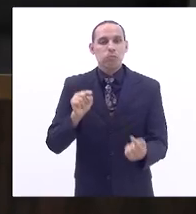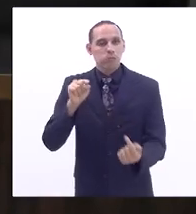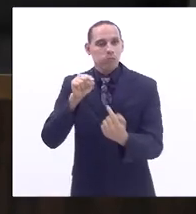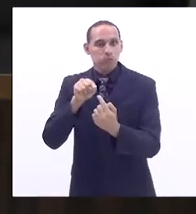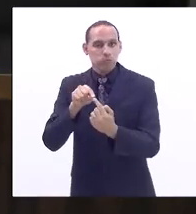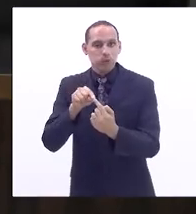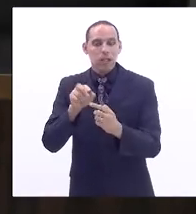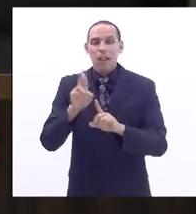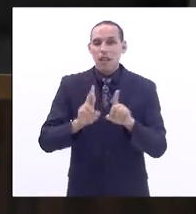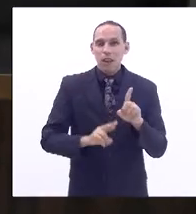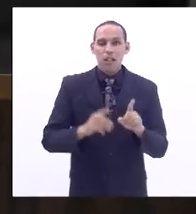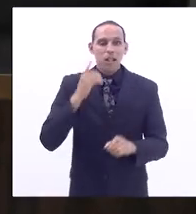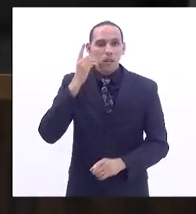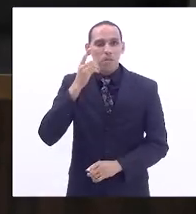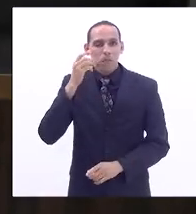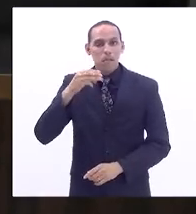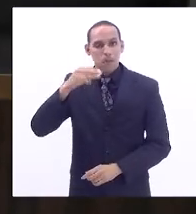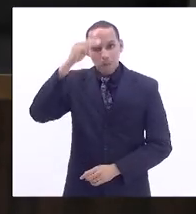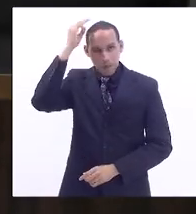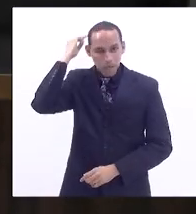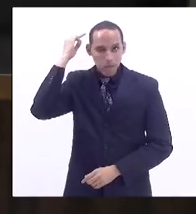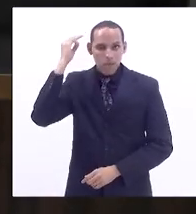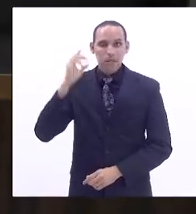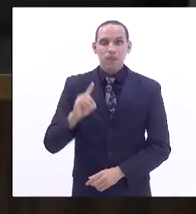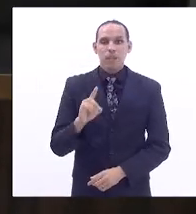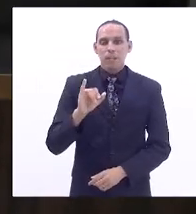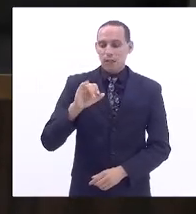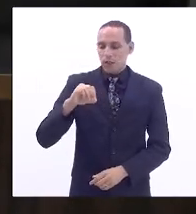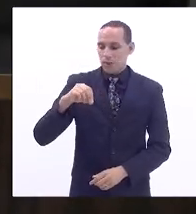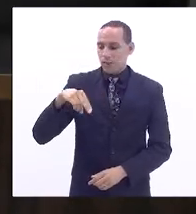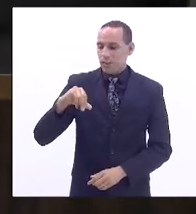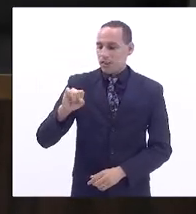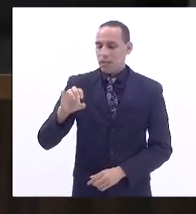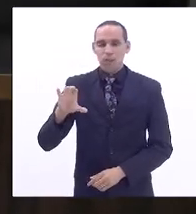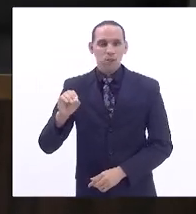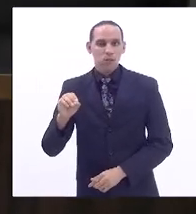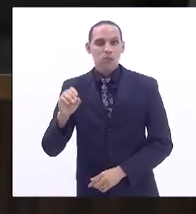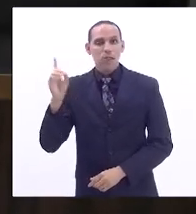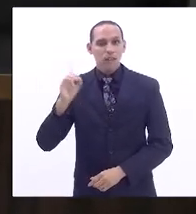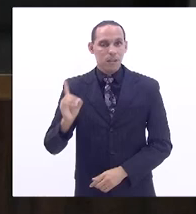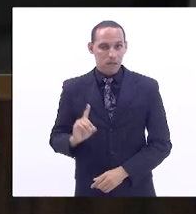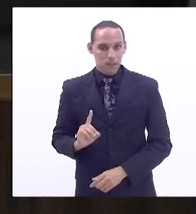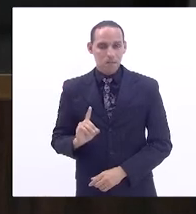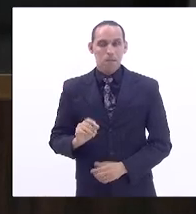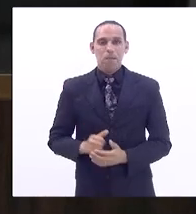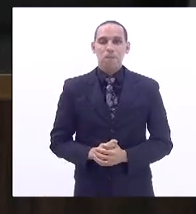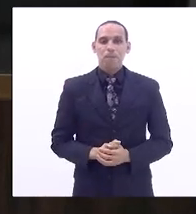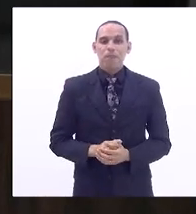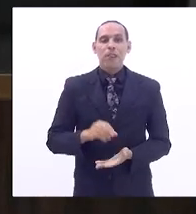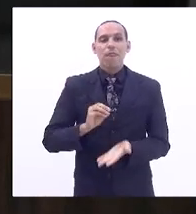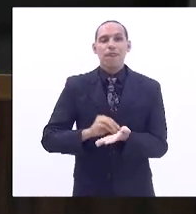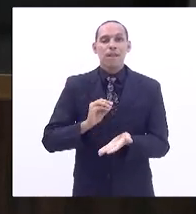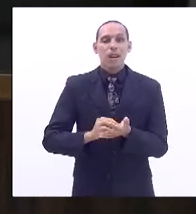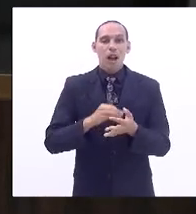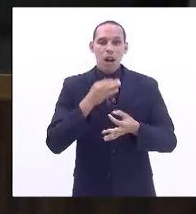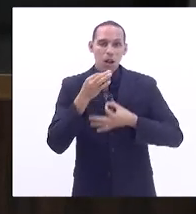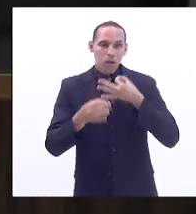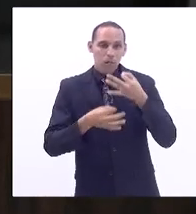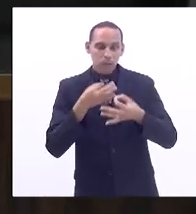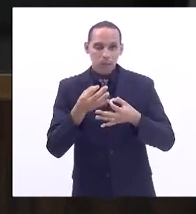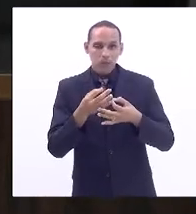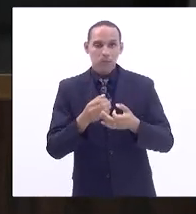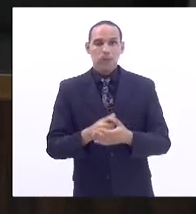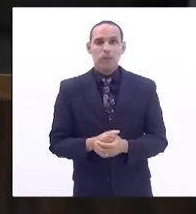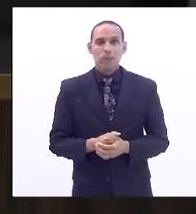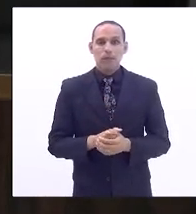favorável relatores deputados Márcio Pacheco Dionísio Lins Dani Monteiro e Márcia Pacheco pendendo de pareceres